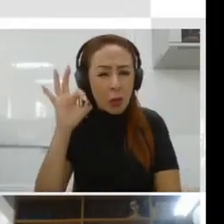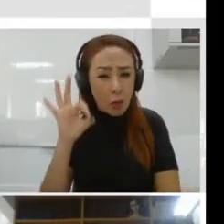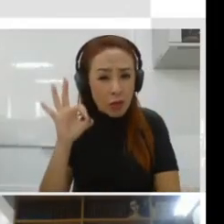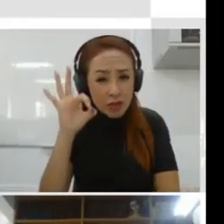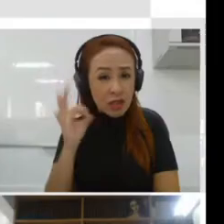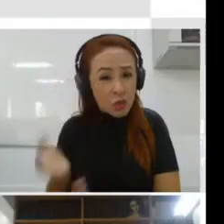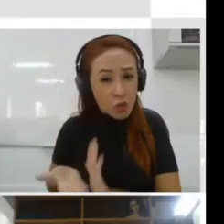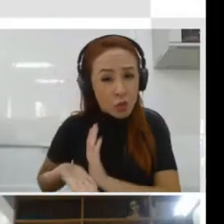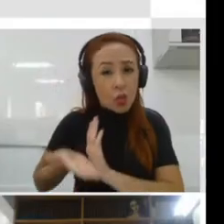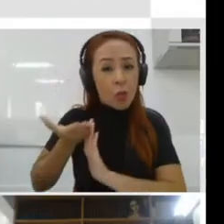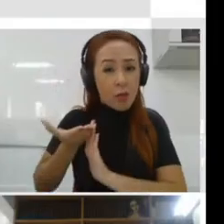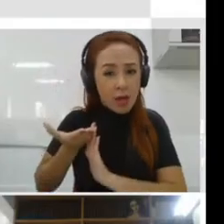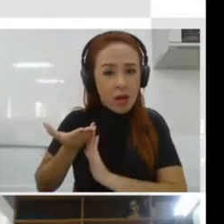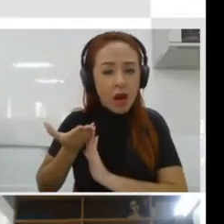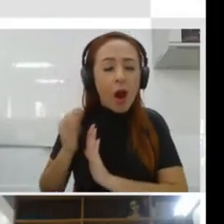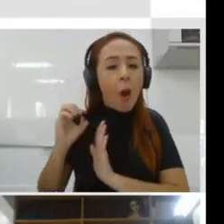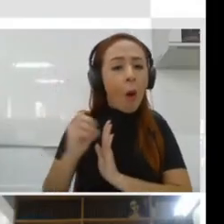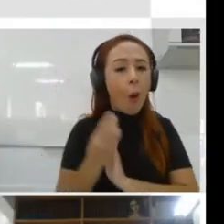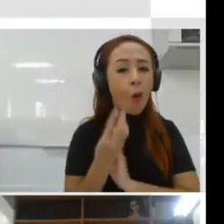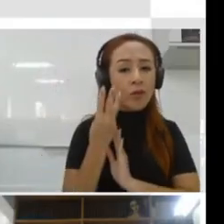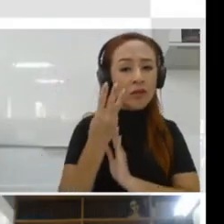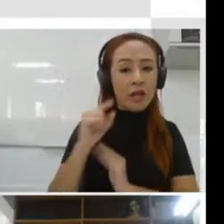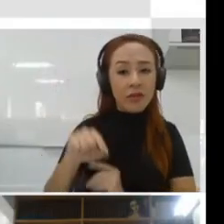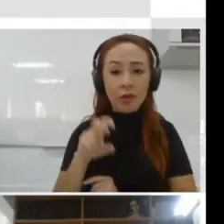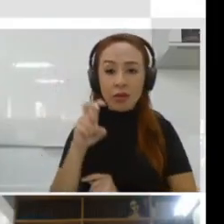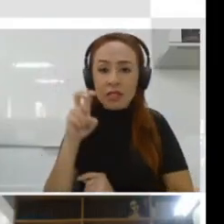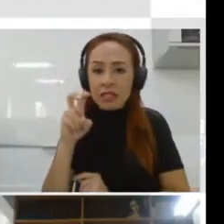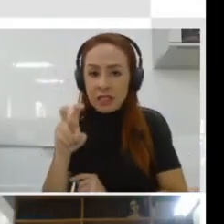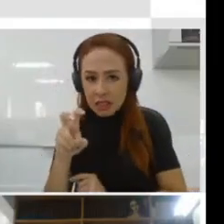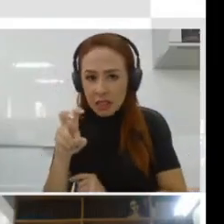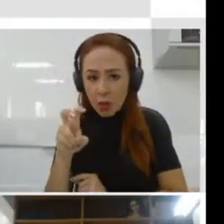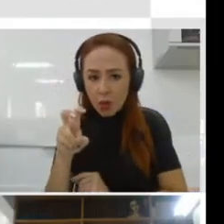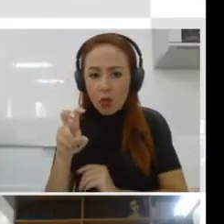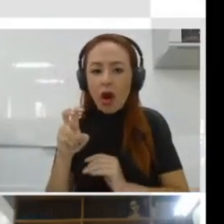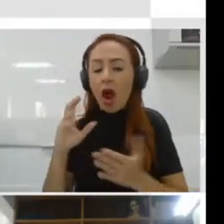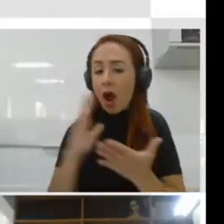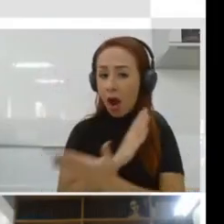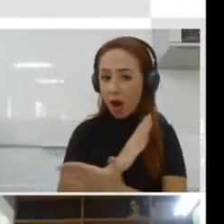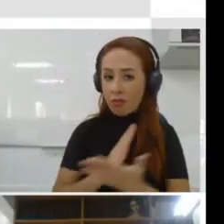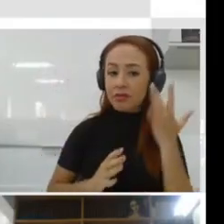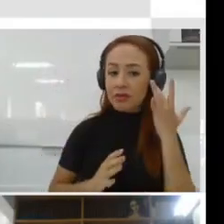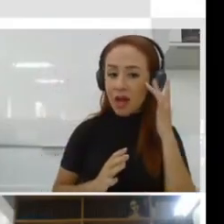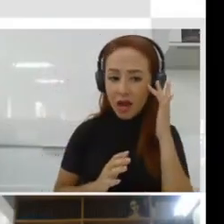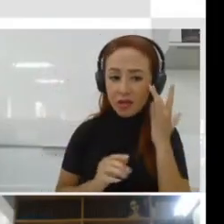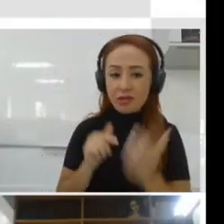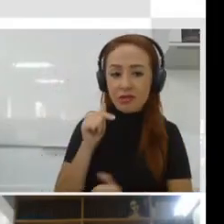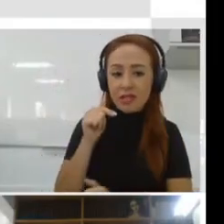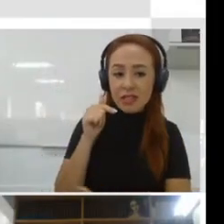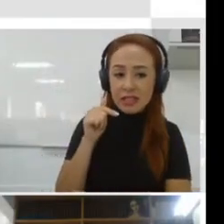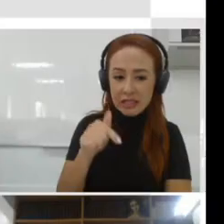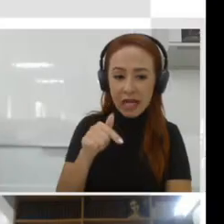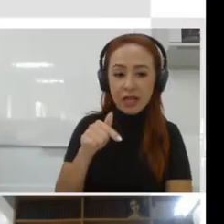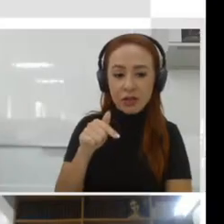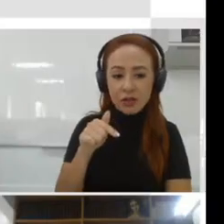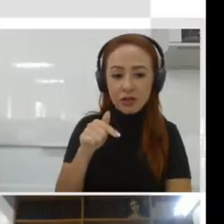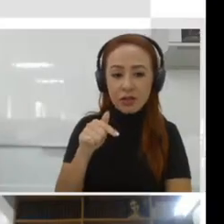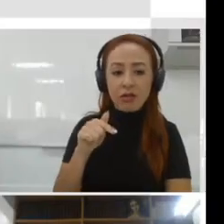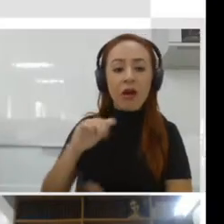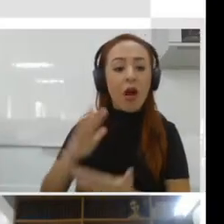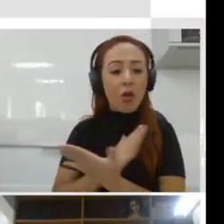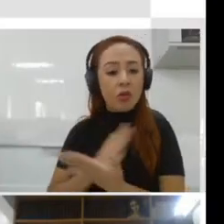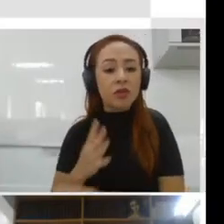que é 3,5%, e aqui uns 7, 8% acham que é 4 graus Celsius. Então, se você somar aqui os